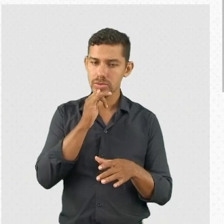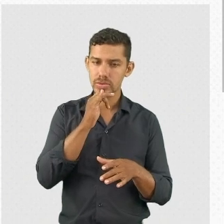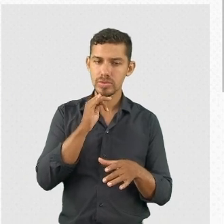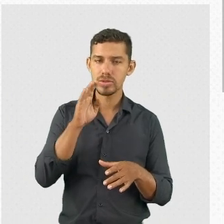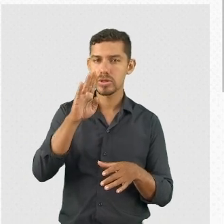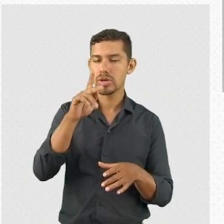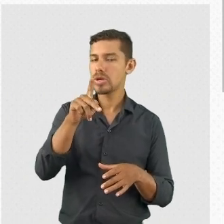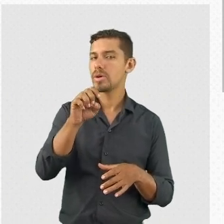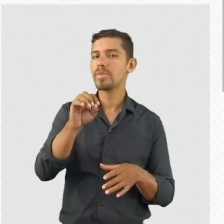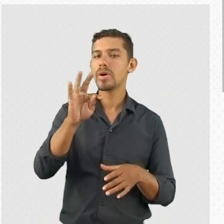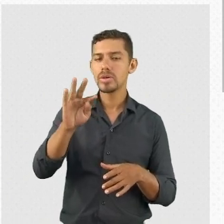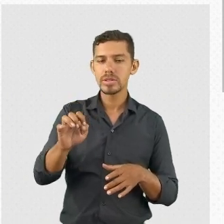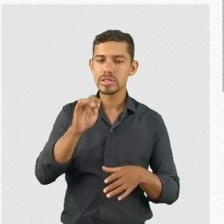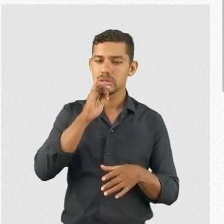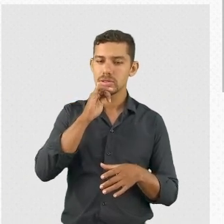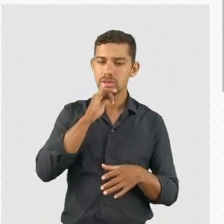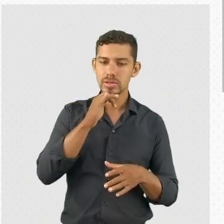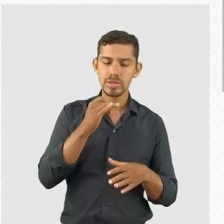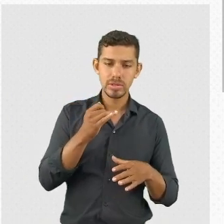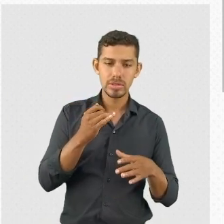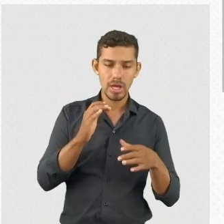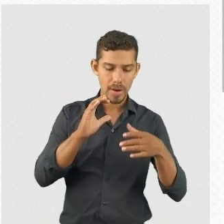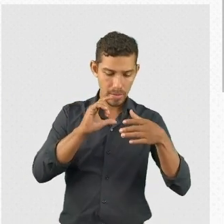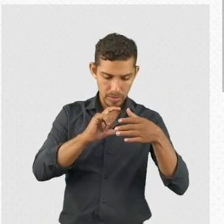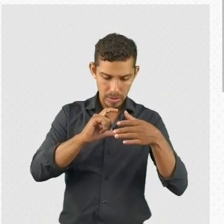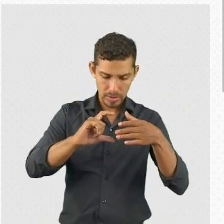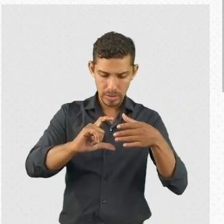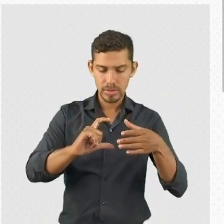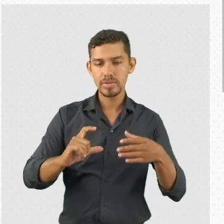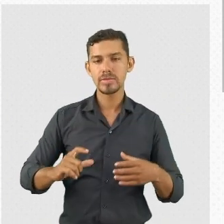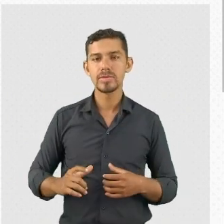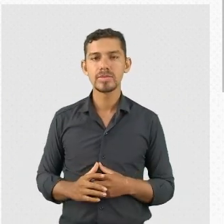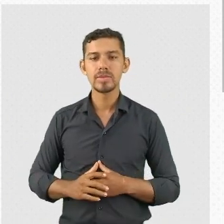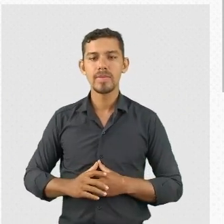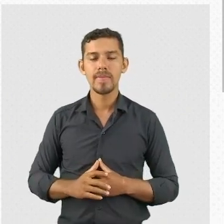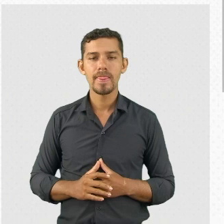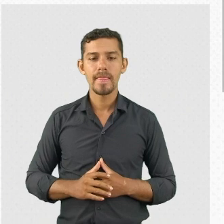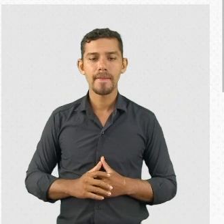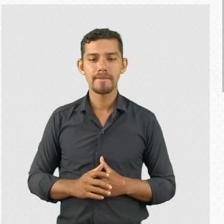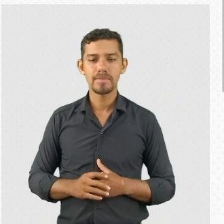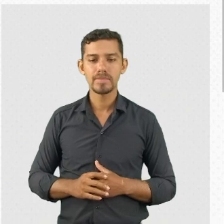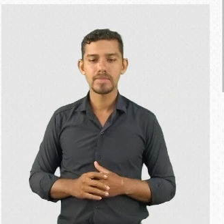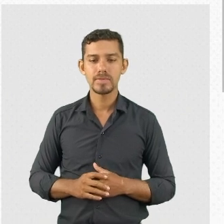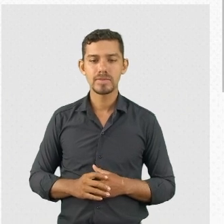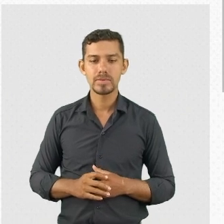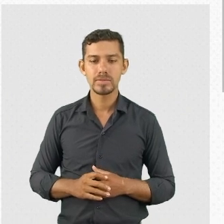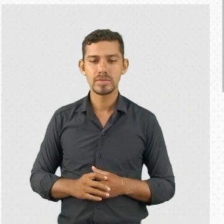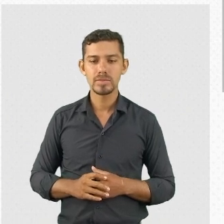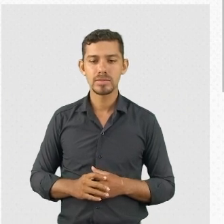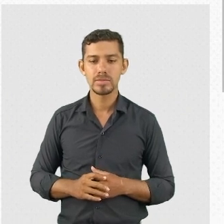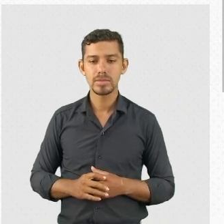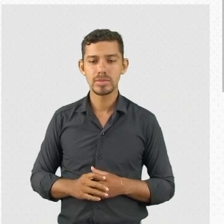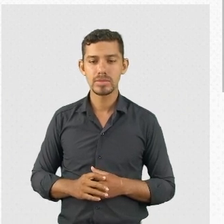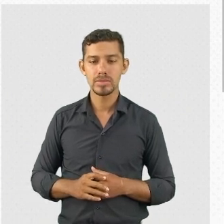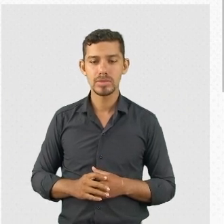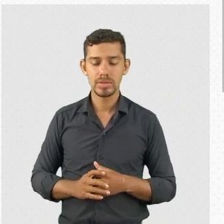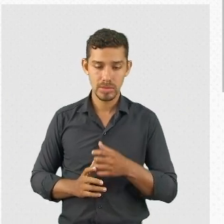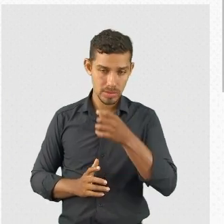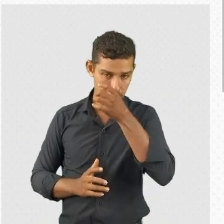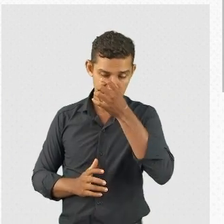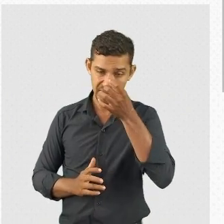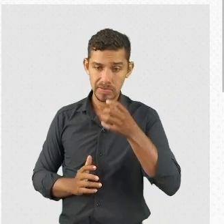de pote, porque ele tem aquela medida bem individual. Bom, voltando para cá. 1